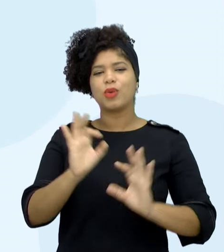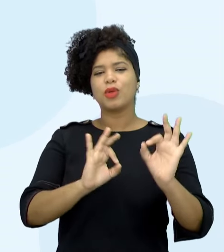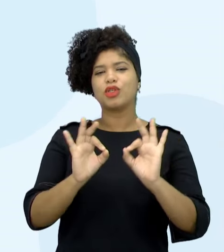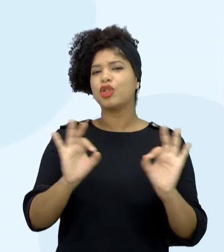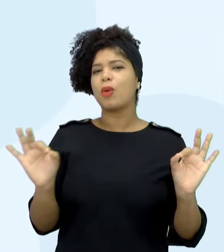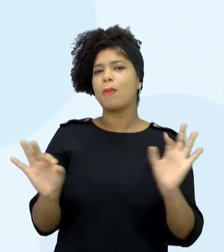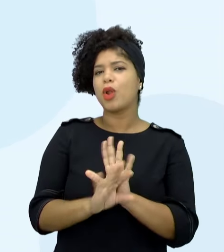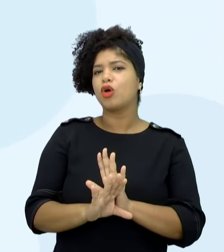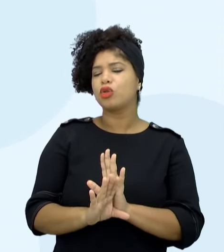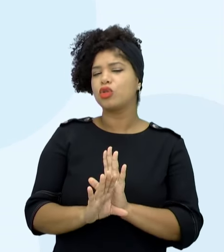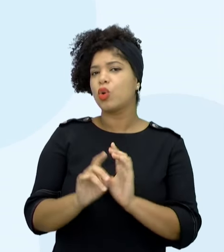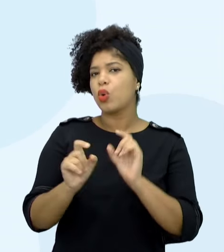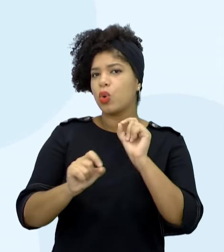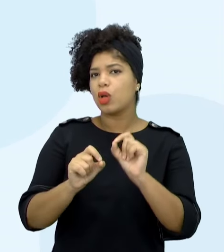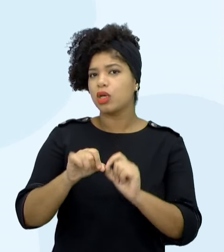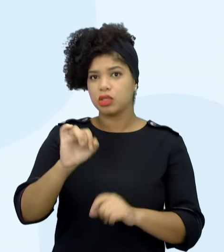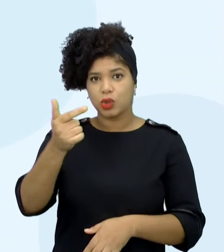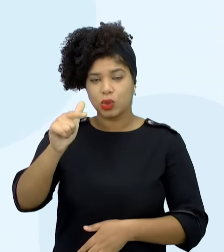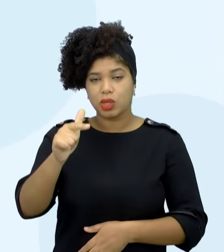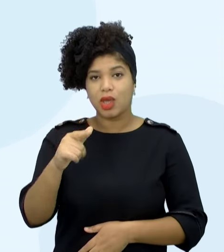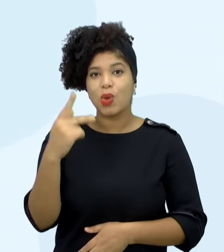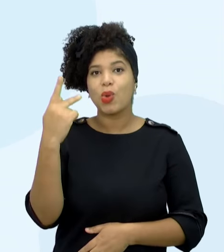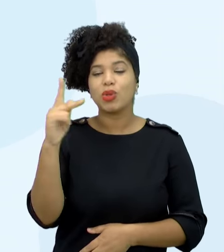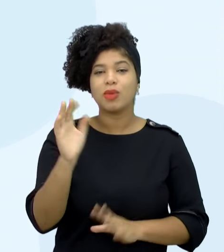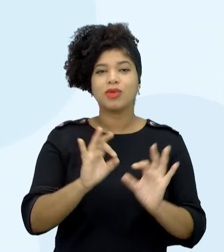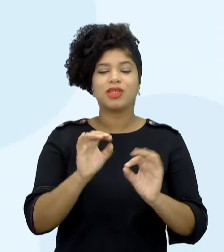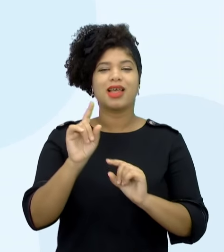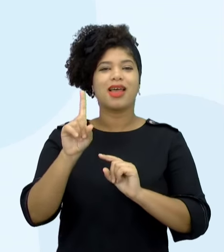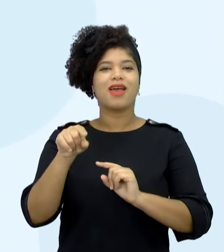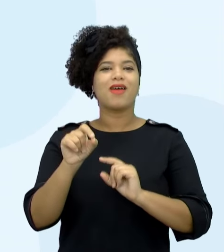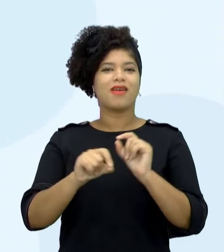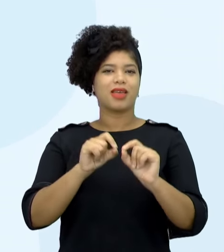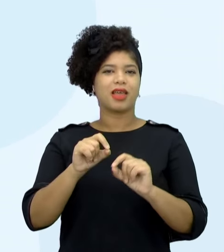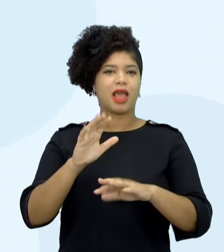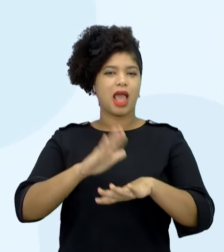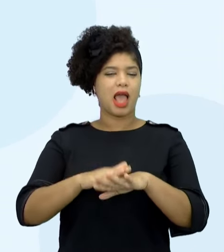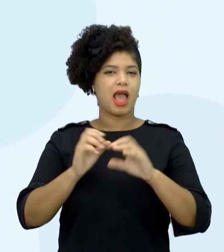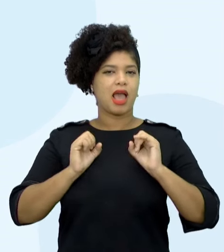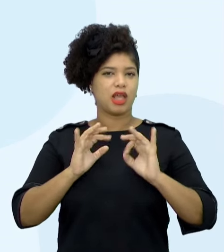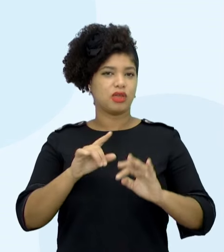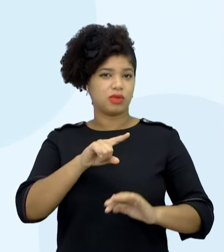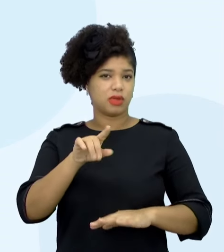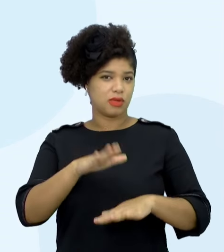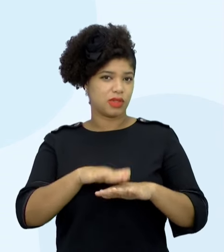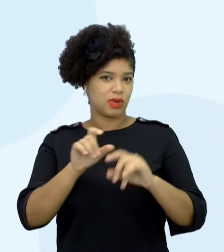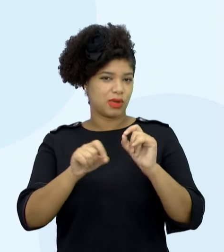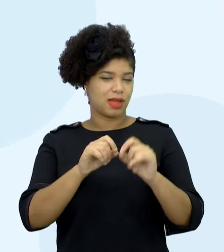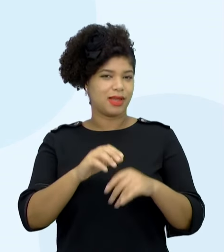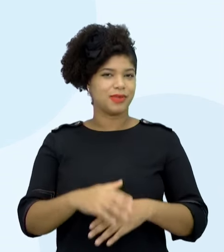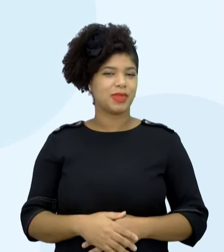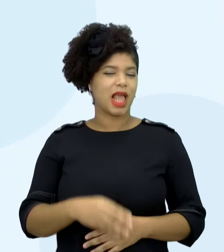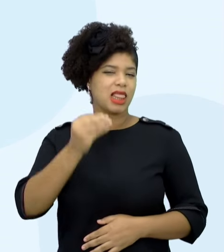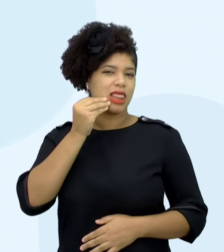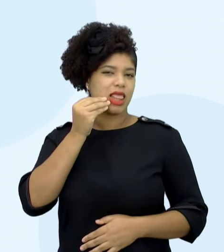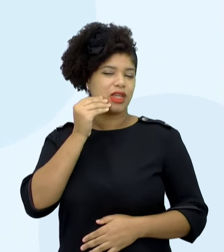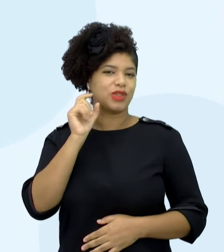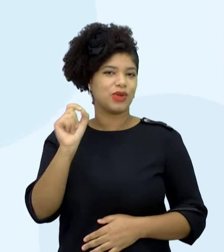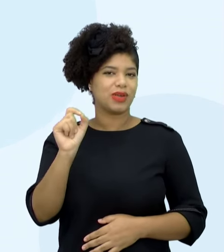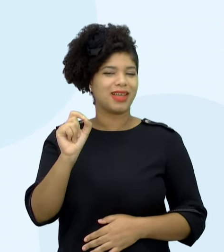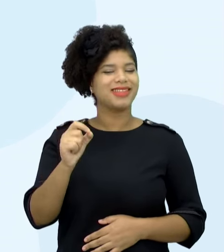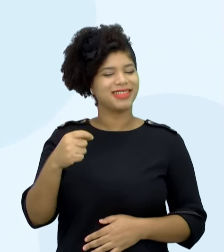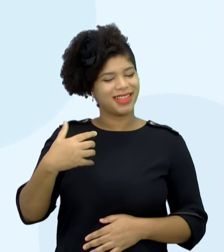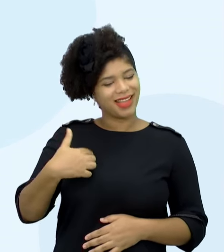prontas? Se não estão, qual é o seu projeto? Que ações você pretende fazer? Como será o seu protótipo? Eu